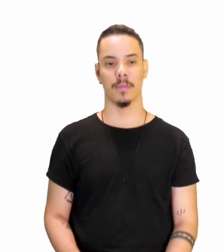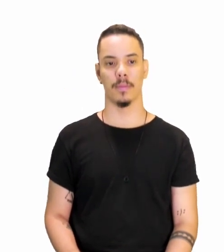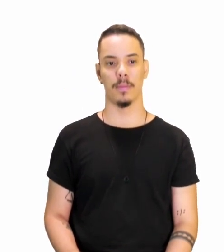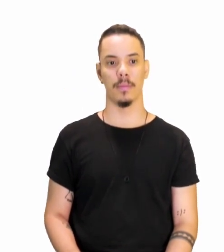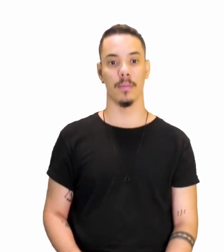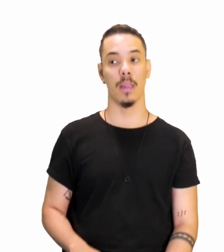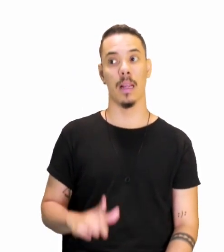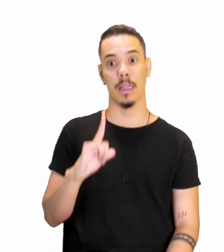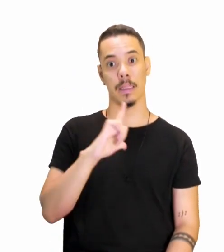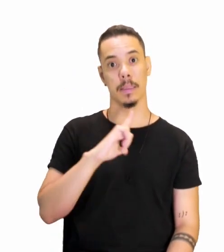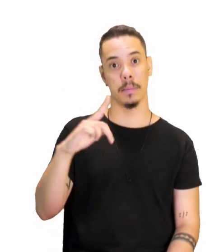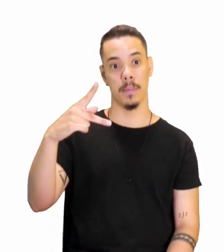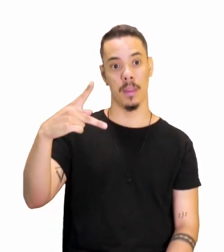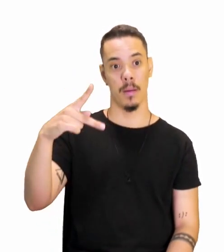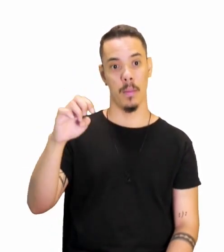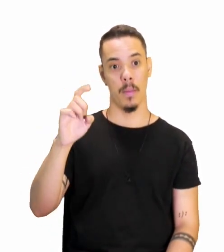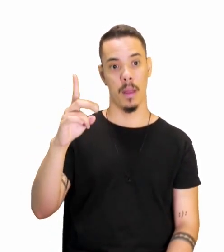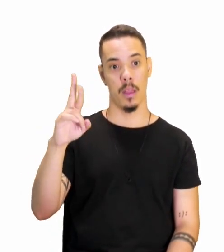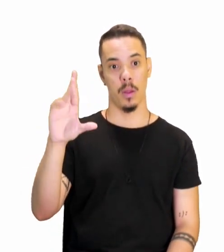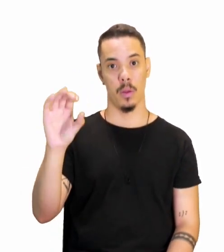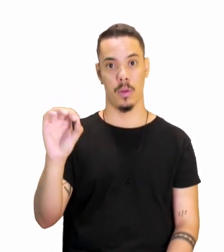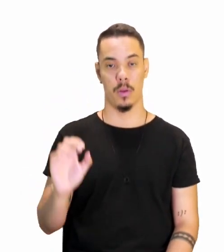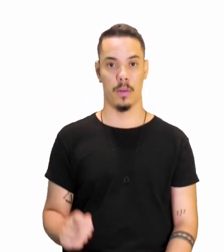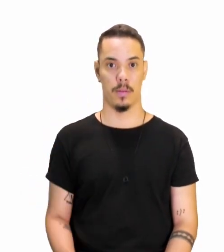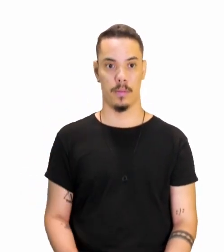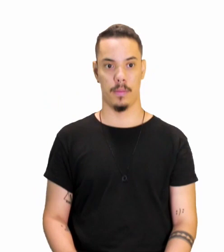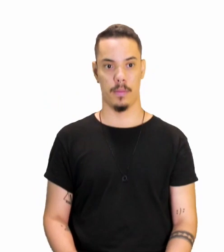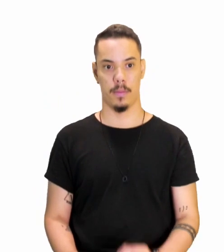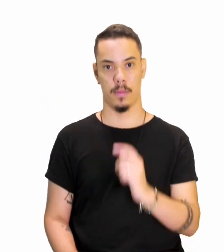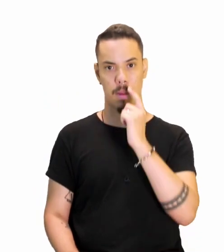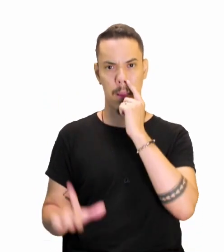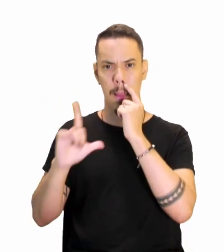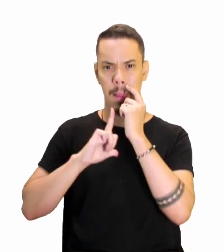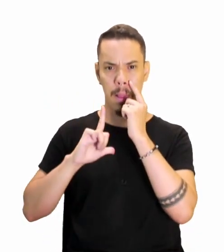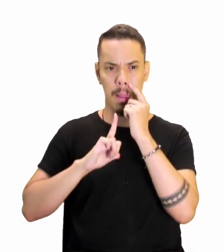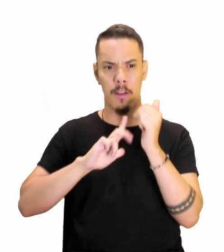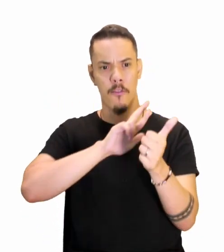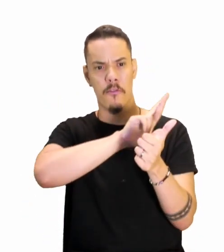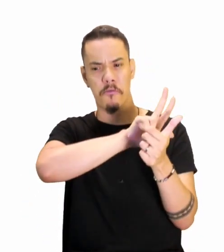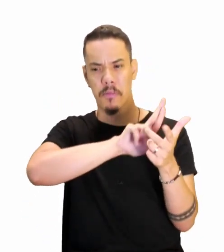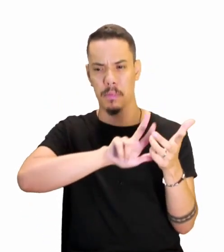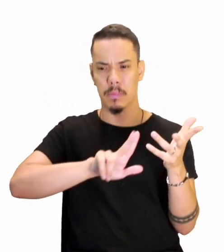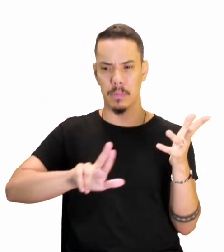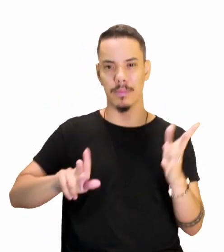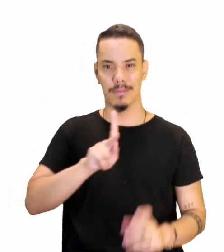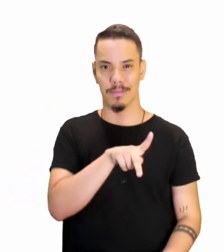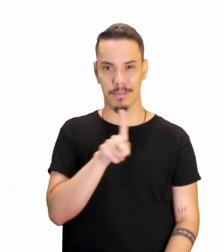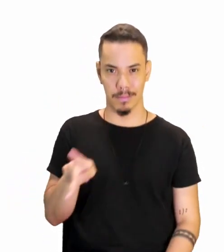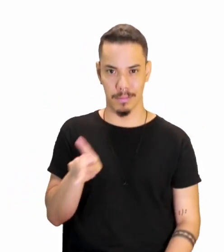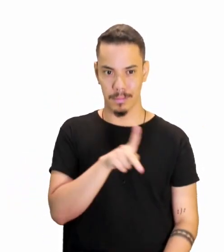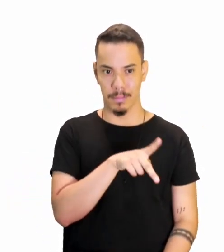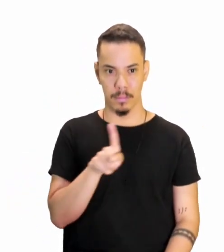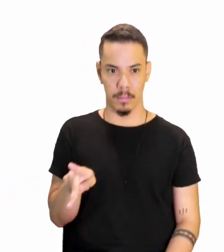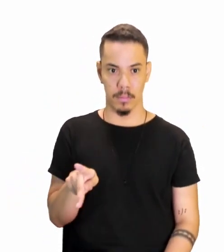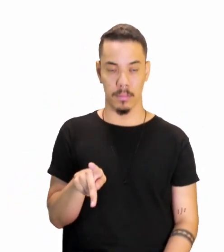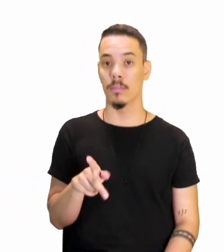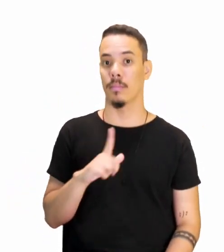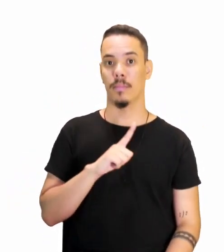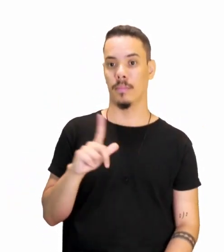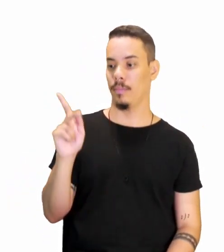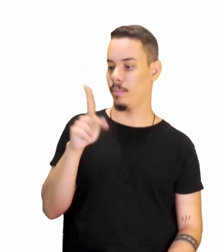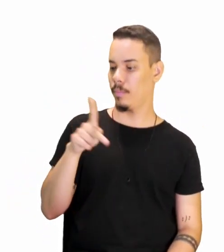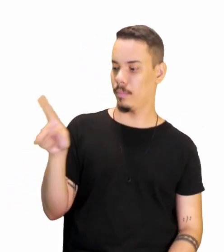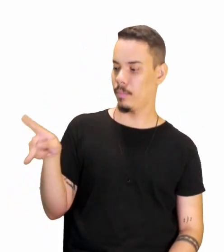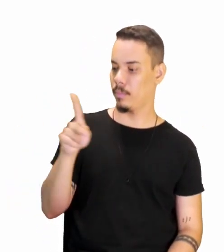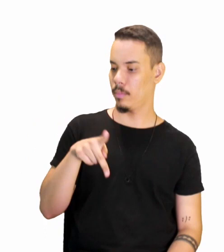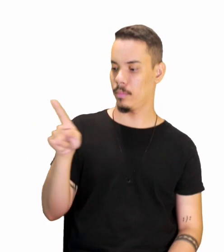tenho o Pedro, ó. Márcia, não tem várias professoras? Tem a palavra professora, tem